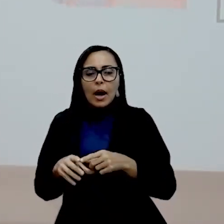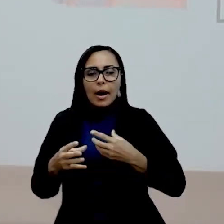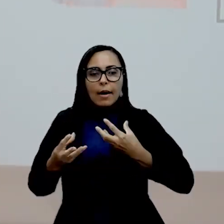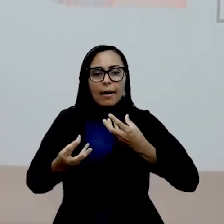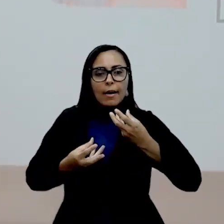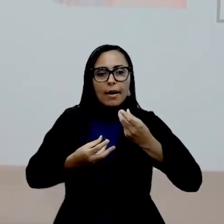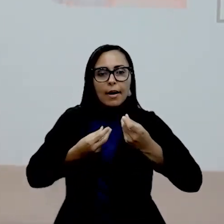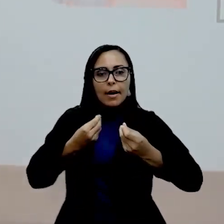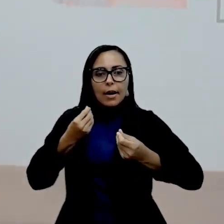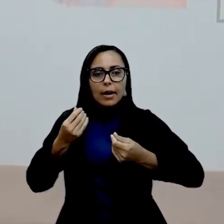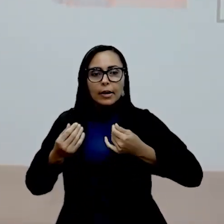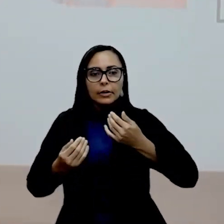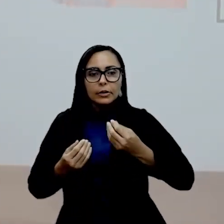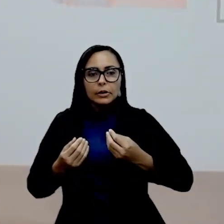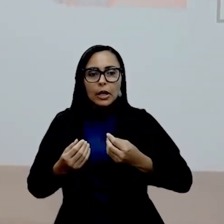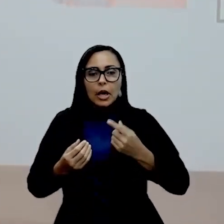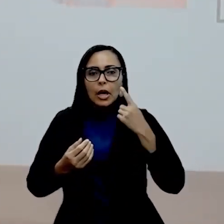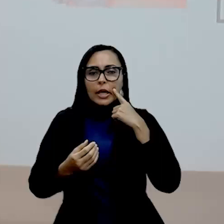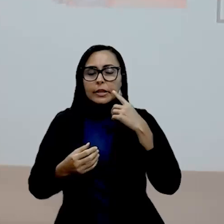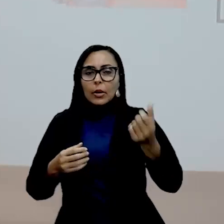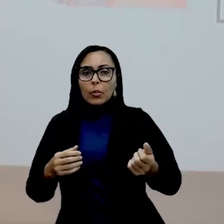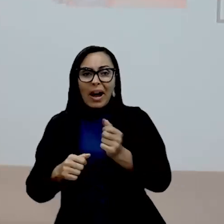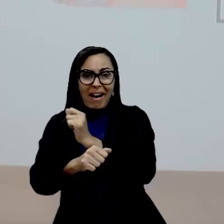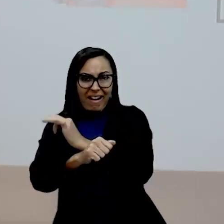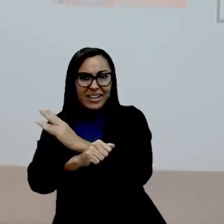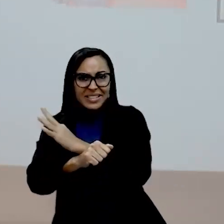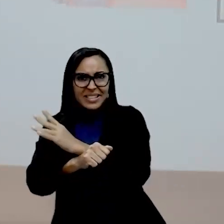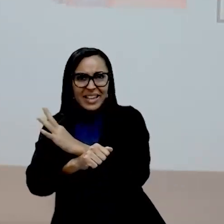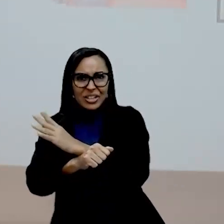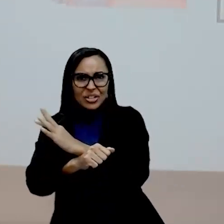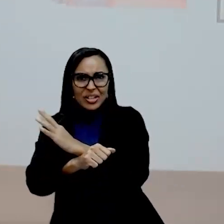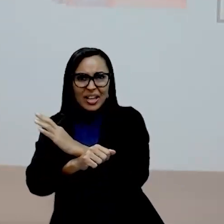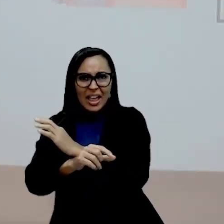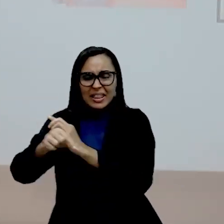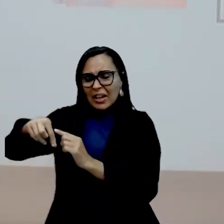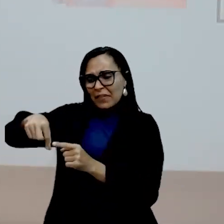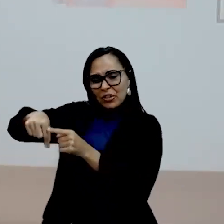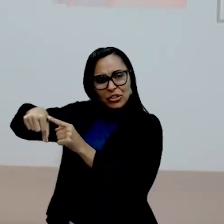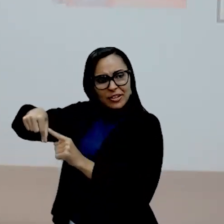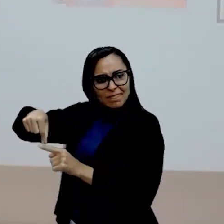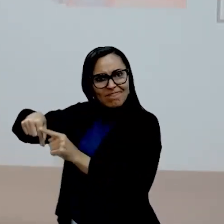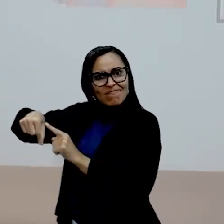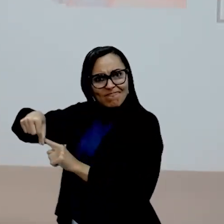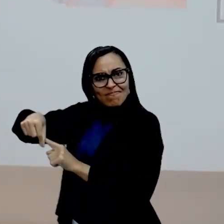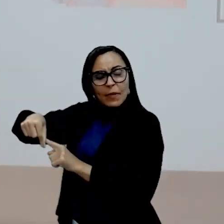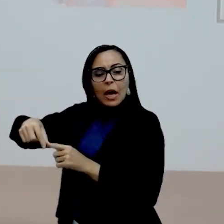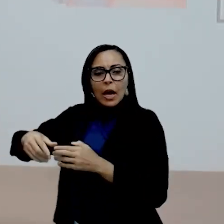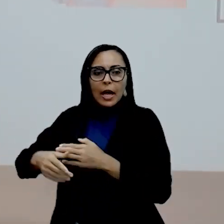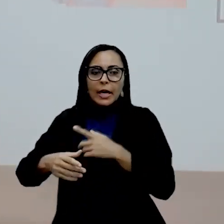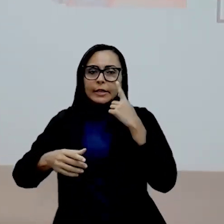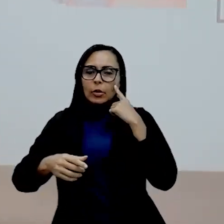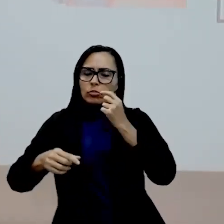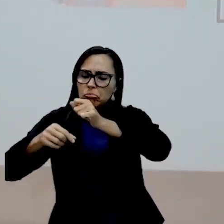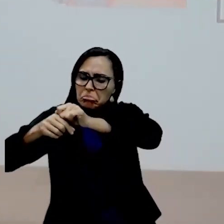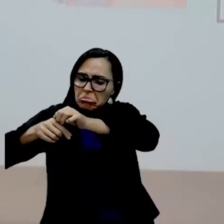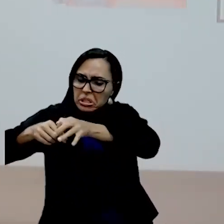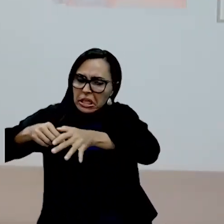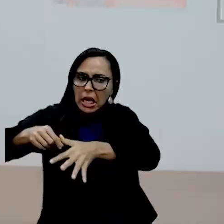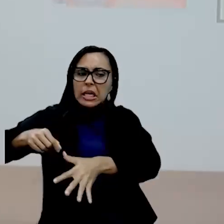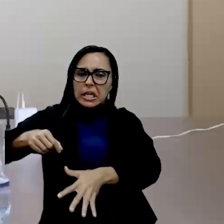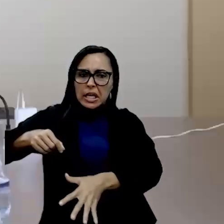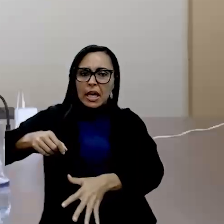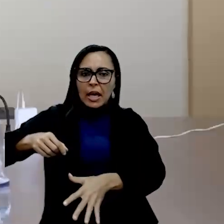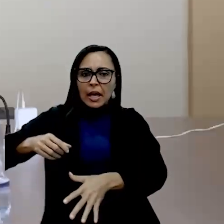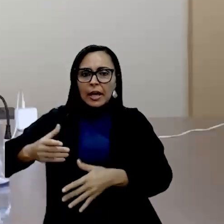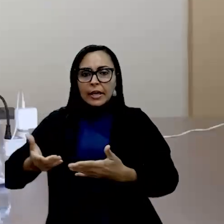o tamponamento da acidez vaginal. Lembrando que a vagina é muito ácida. E se o espermatozoide cair naquela vagina ácida, ele vai